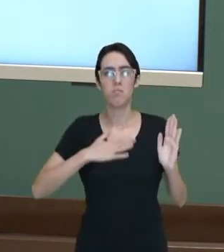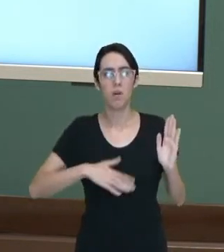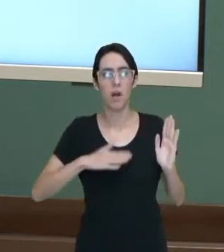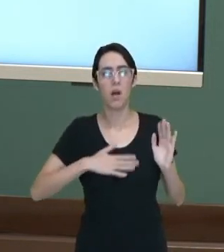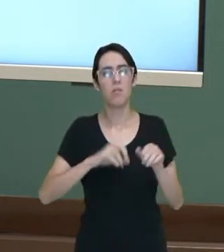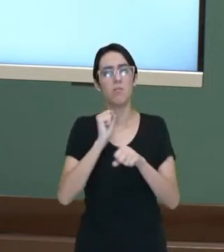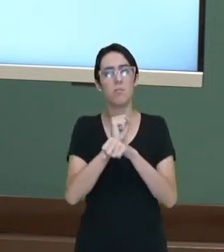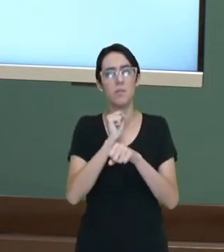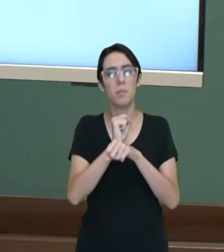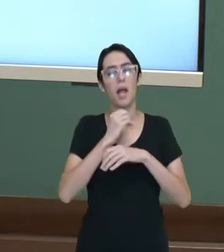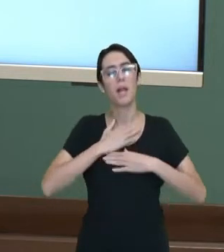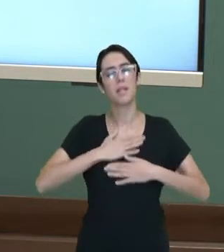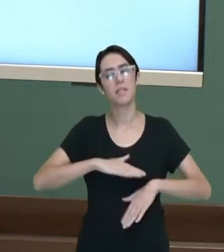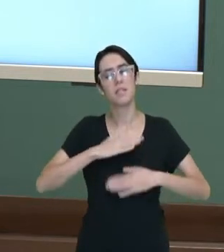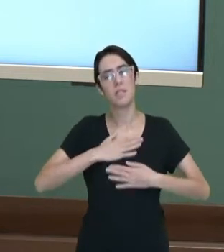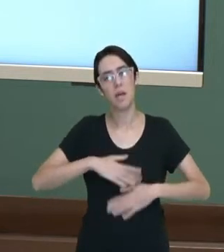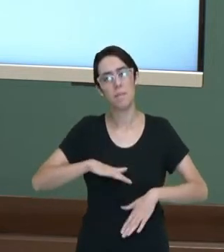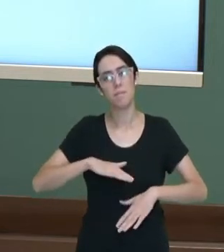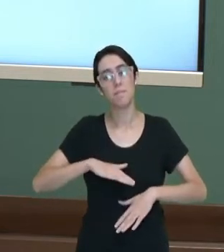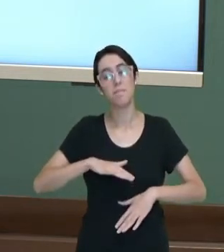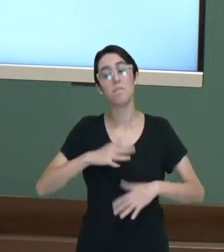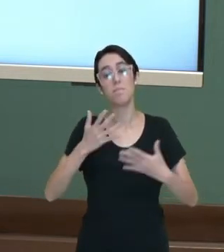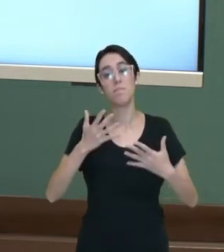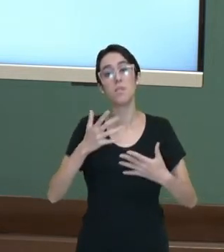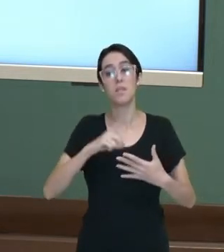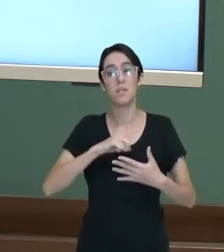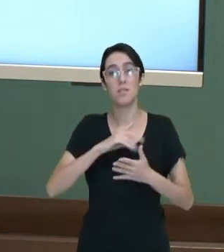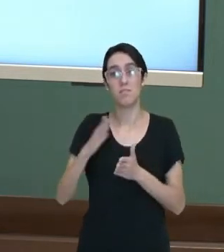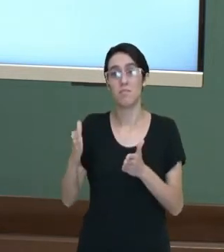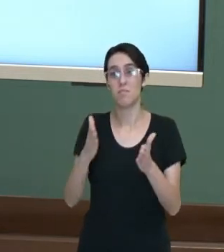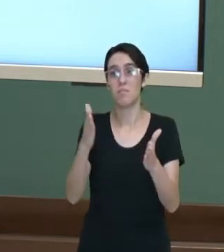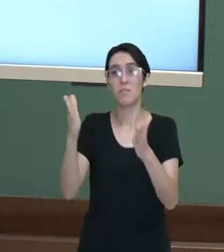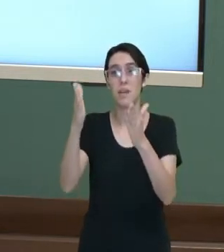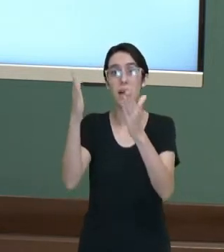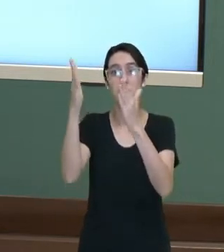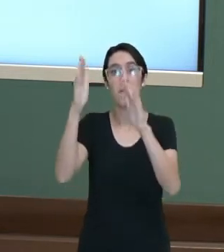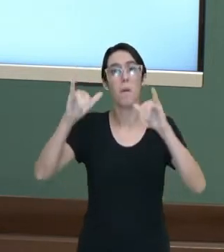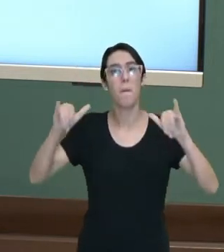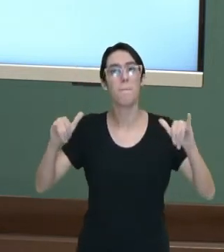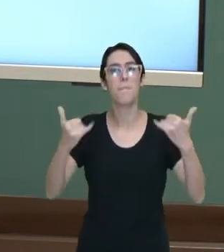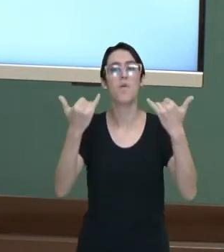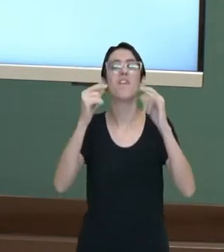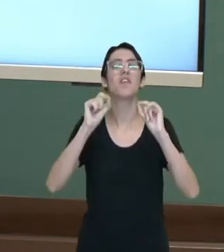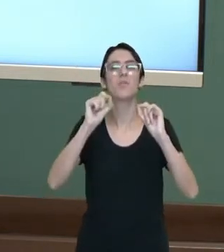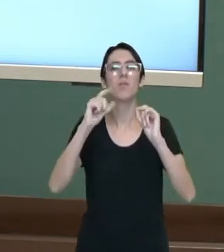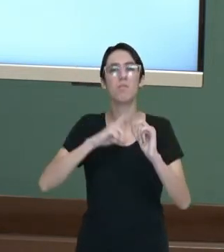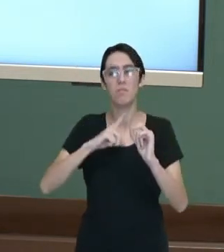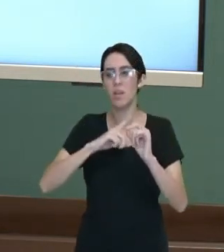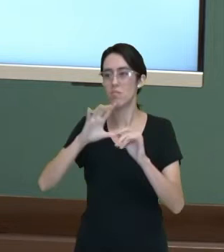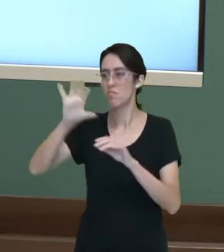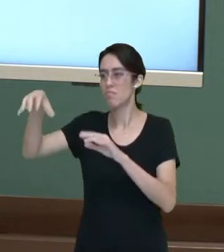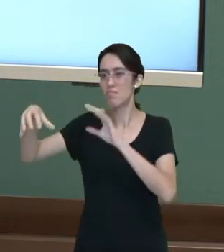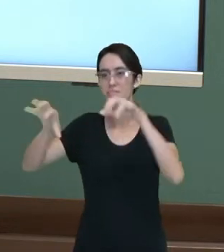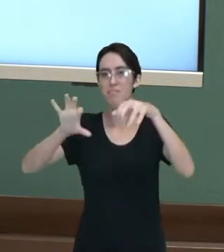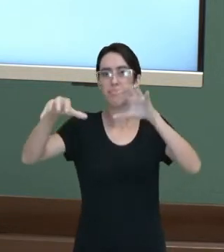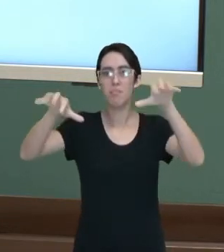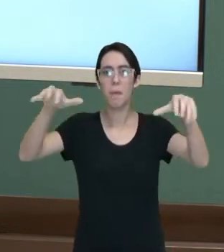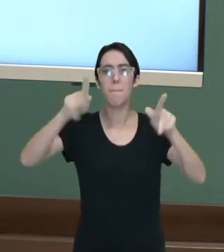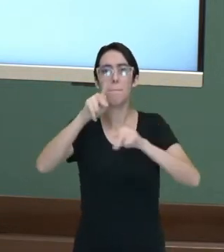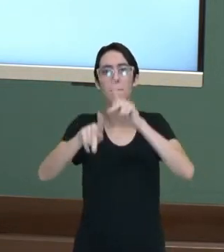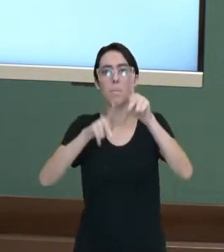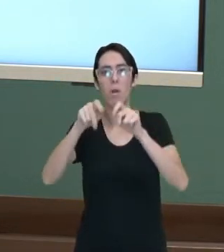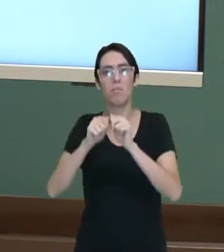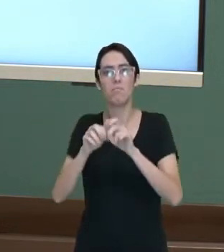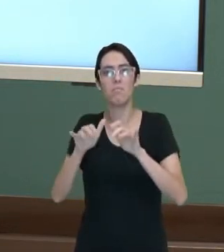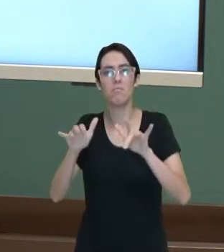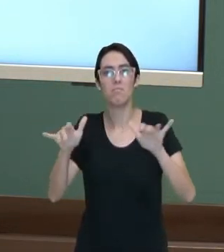pudessem descansar, e aonde eles paravam, começavam a formar pequenos núcleos populacionais para